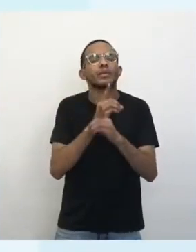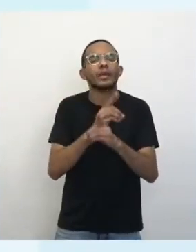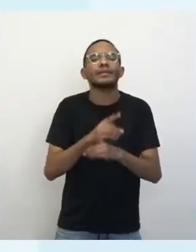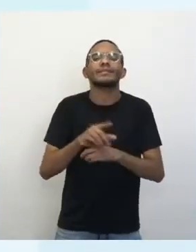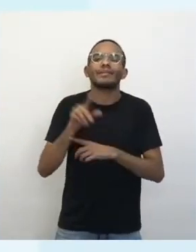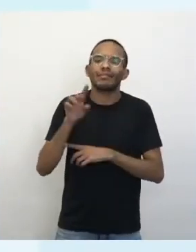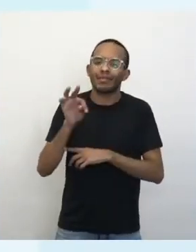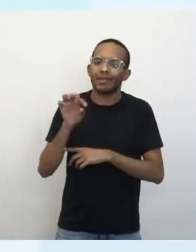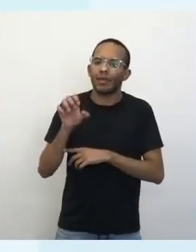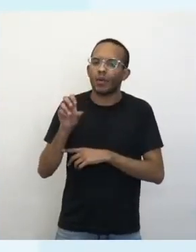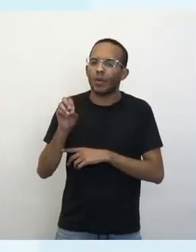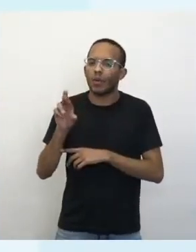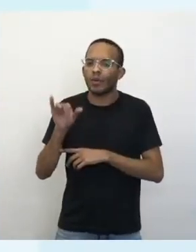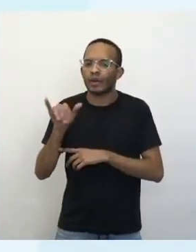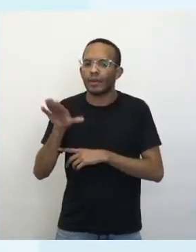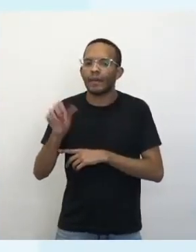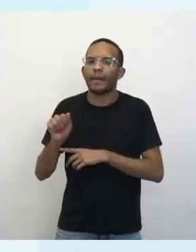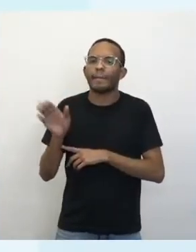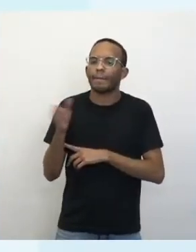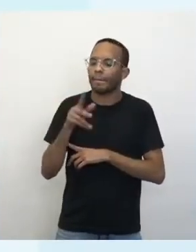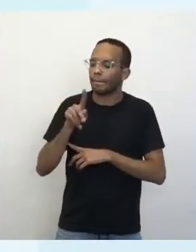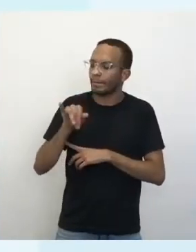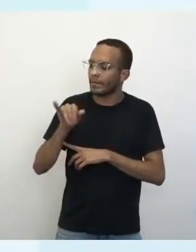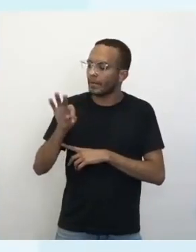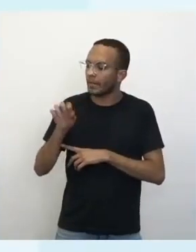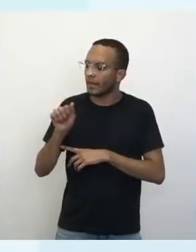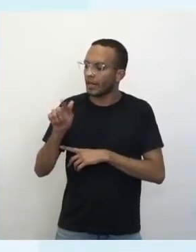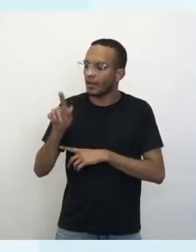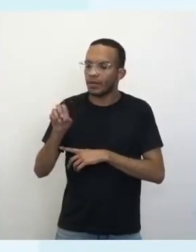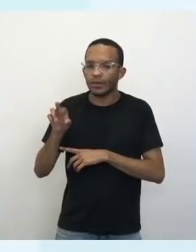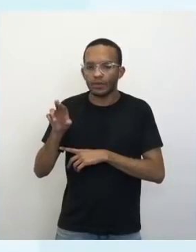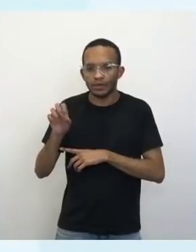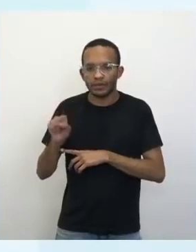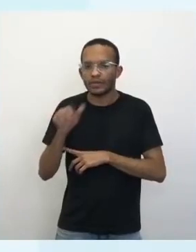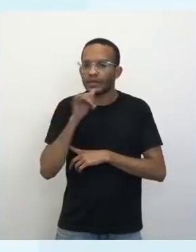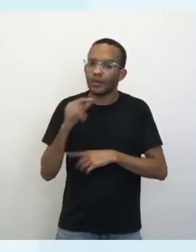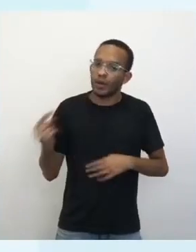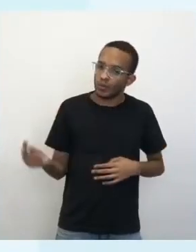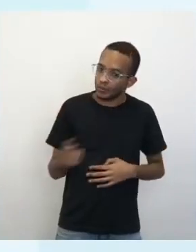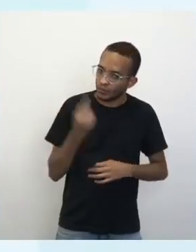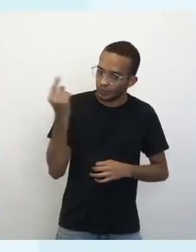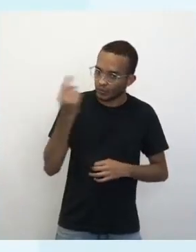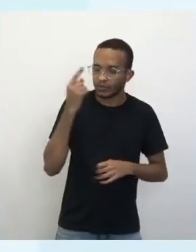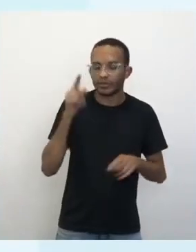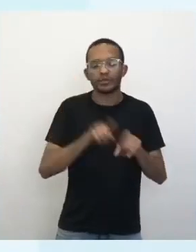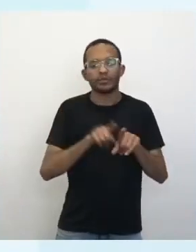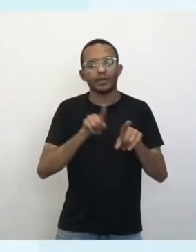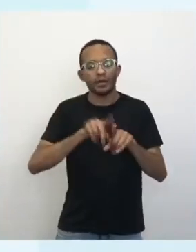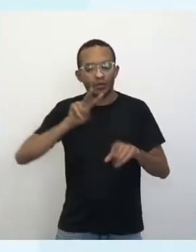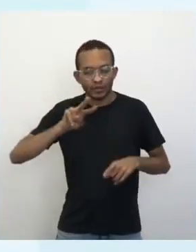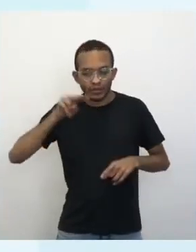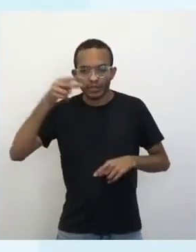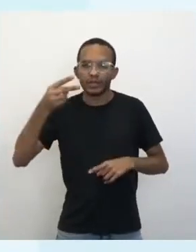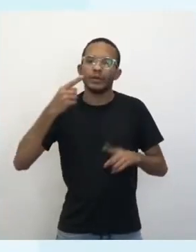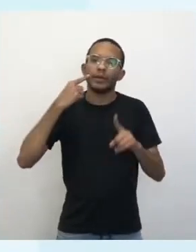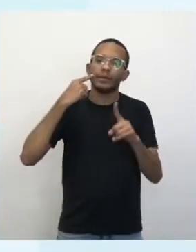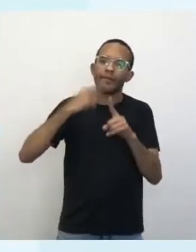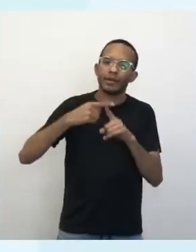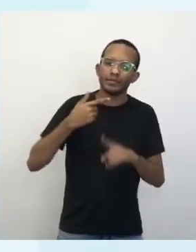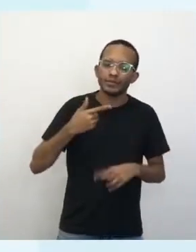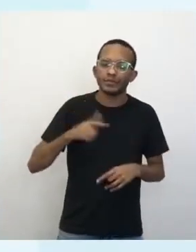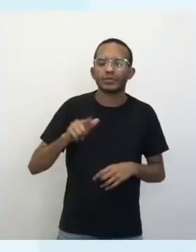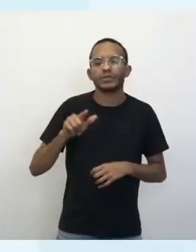ao quadrado, que é igual 1 dos catetos, que é a altura ao quadrado, mais o